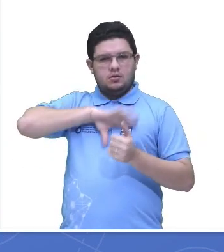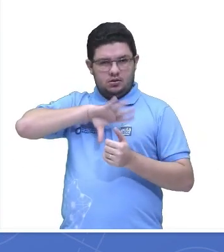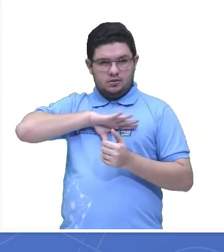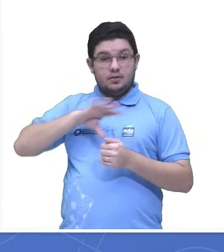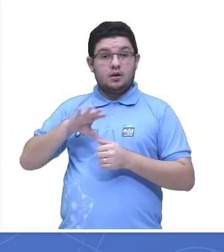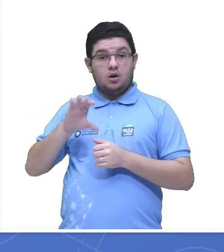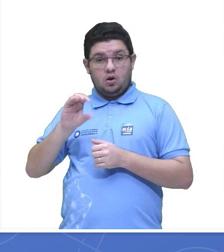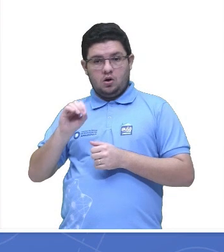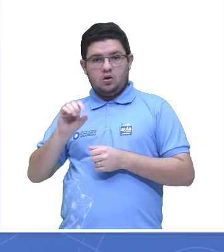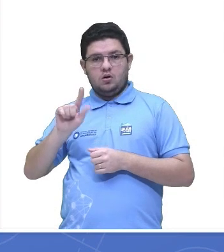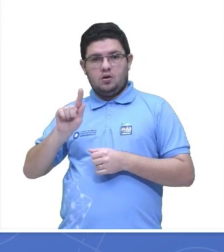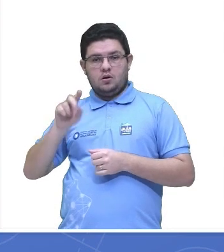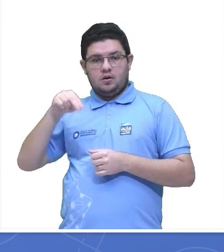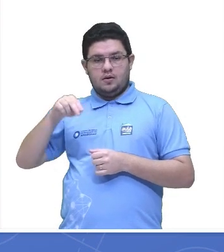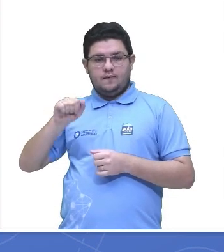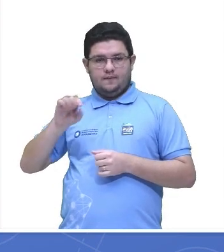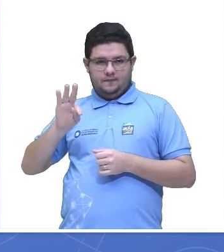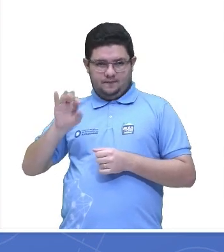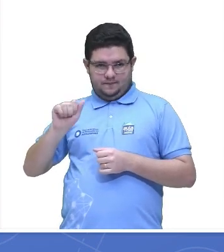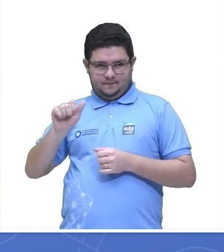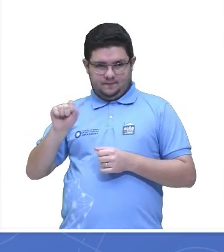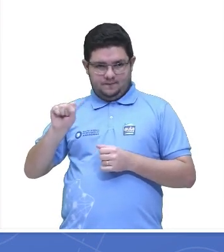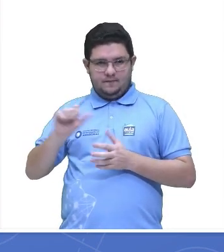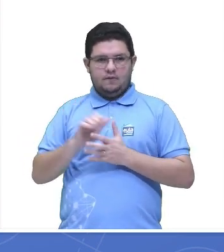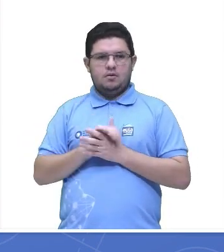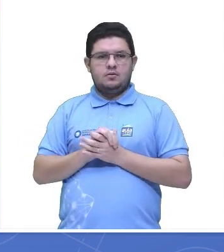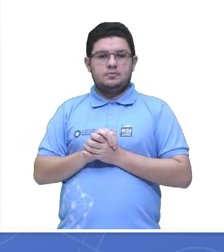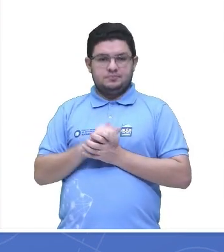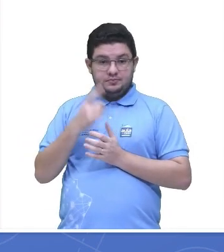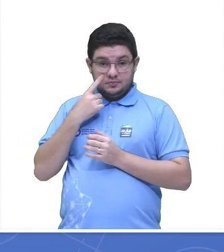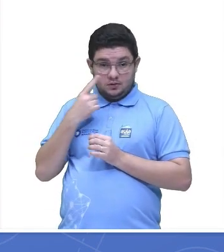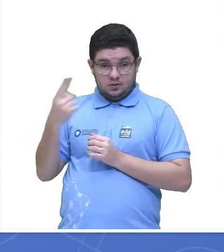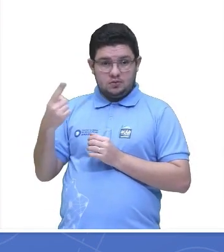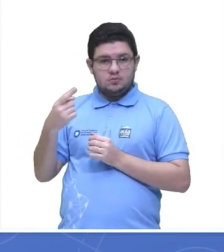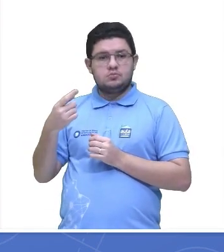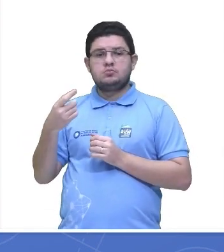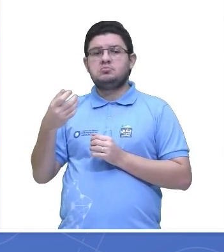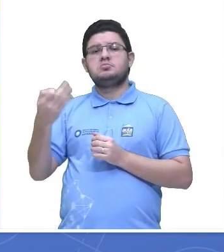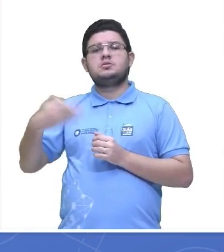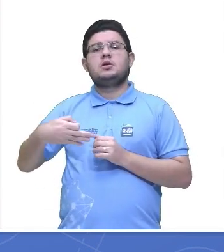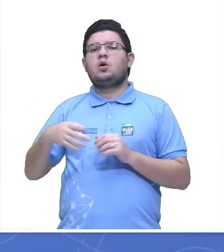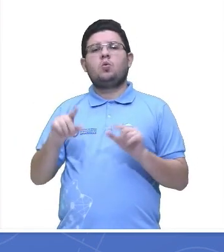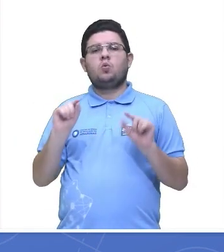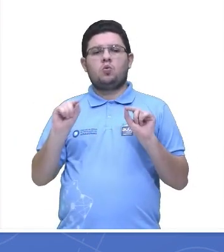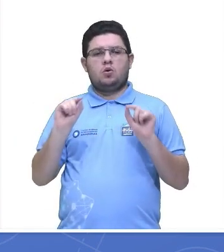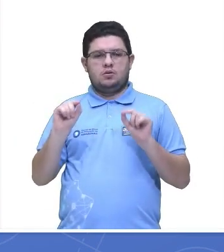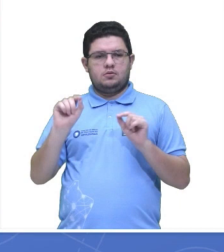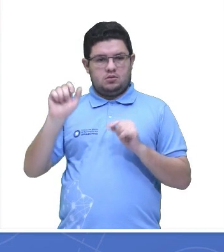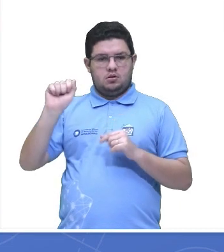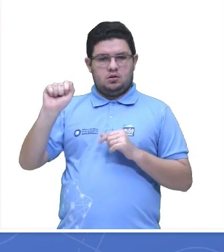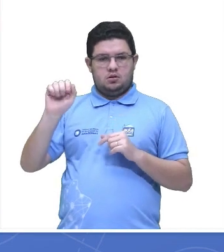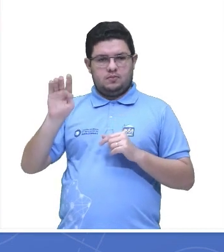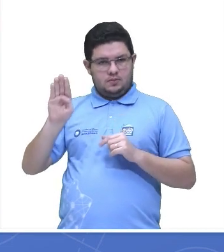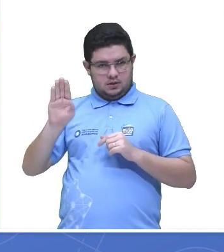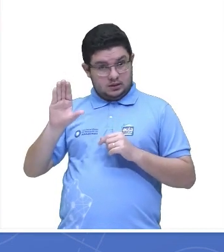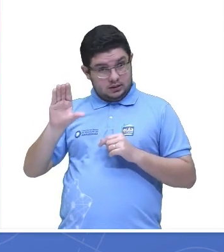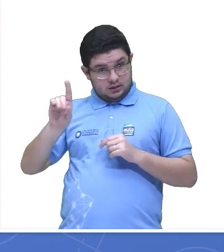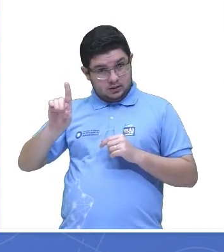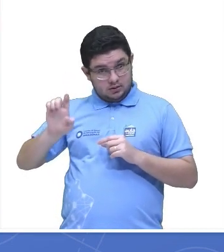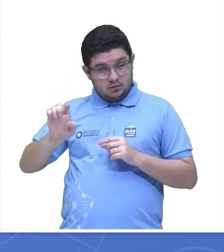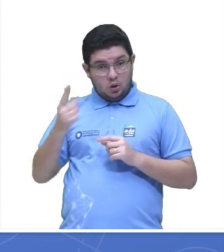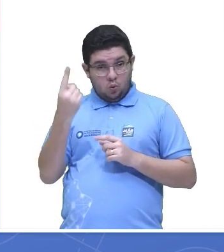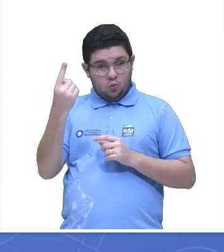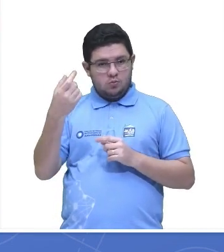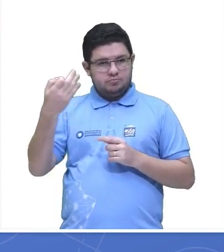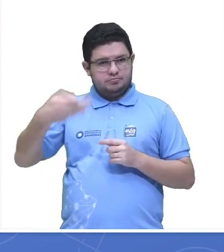deveriam identificar aí qual é a resposta certa, né? Olha só, as informações sobre, só voltando ali rapidinho,